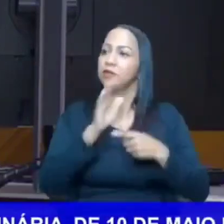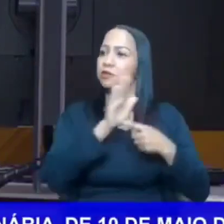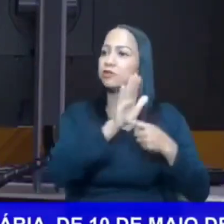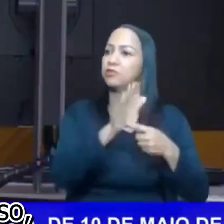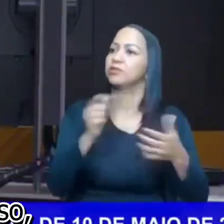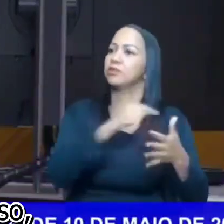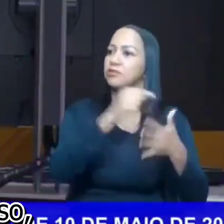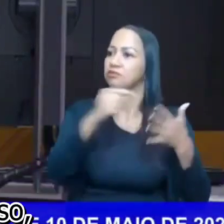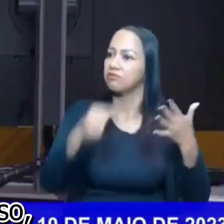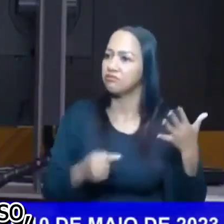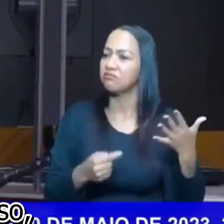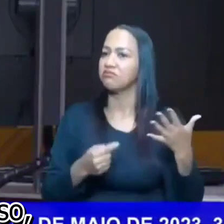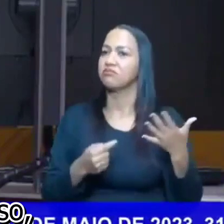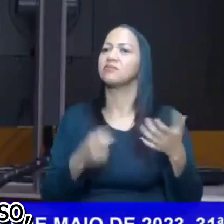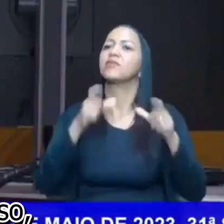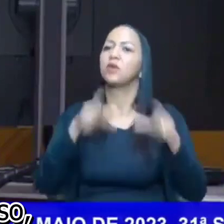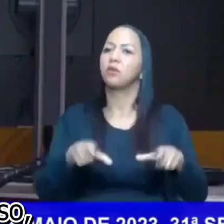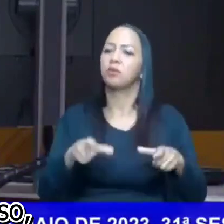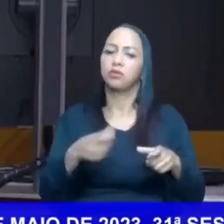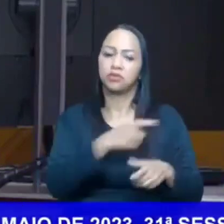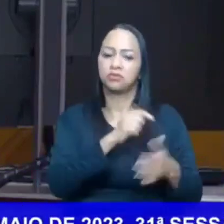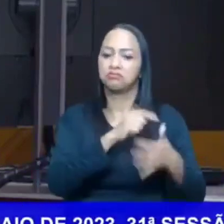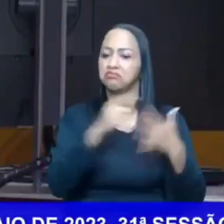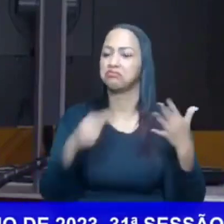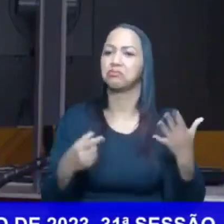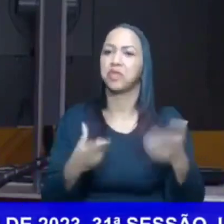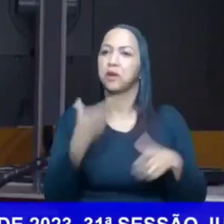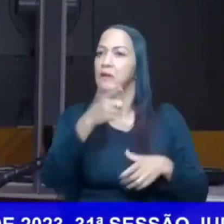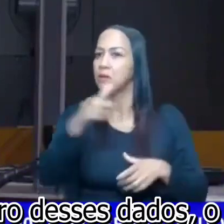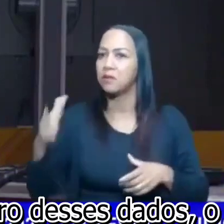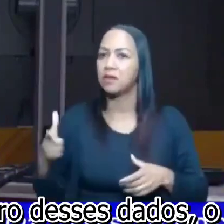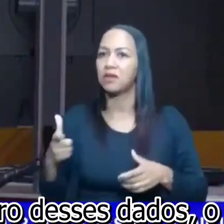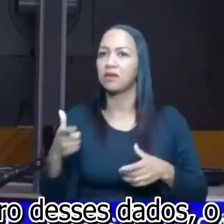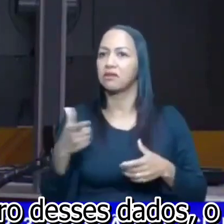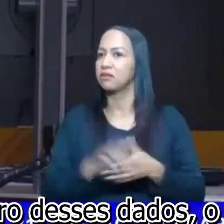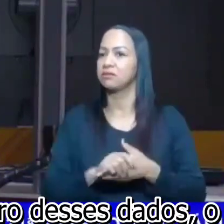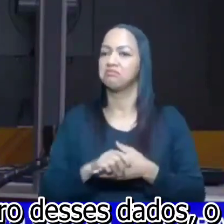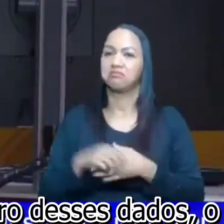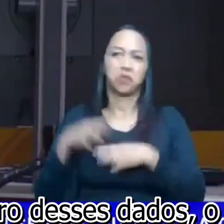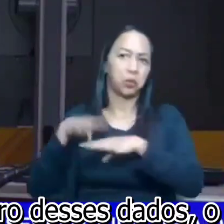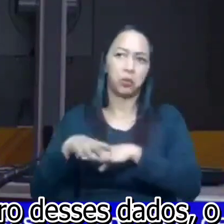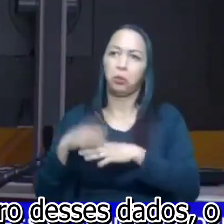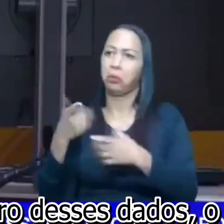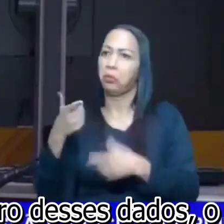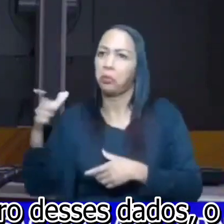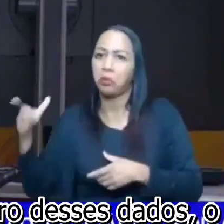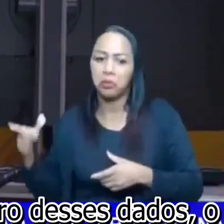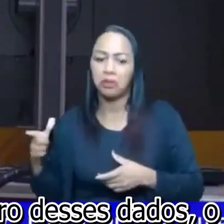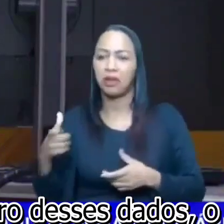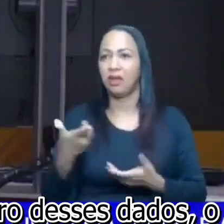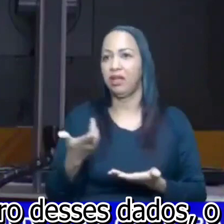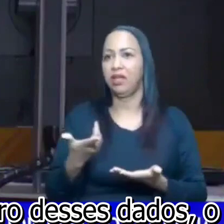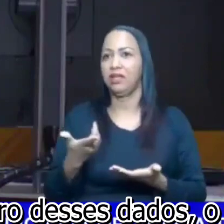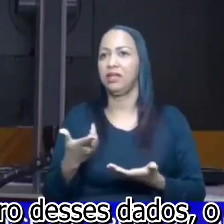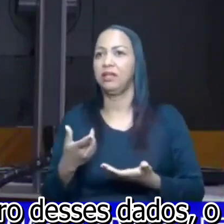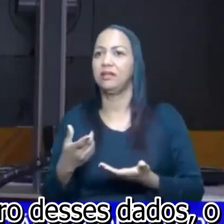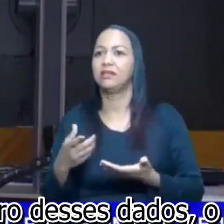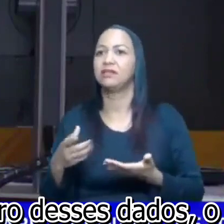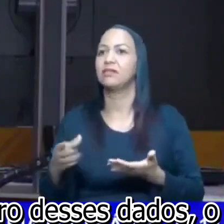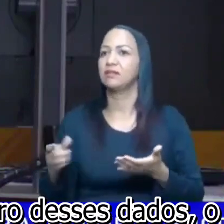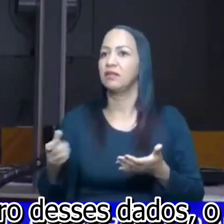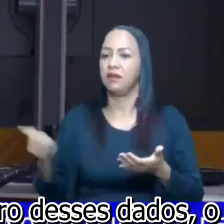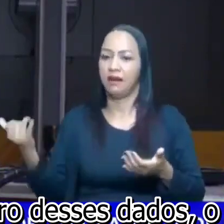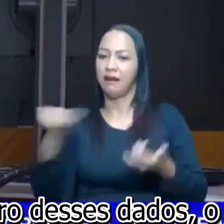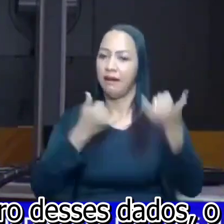Ministério Público Eleitoral apontou isso. A prestação de contas não conta ou não possui o registro